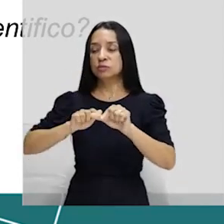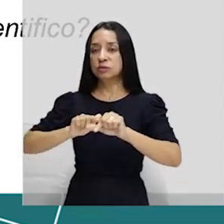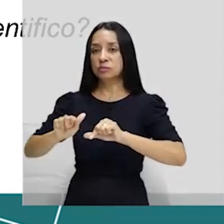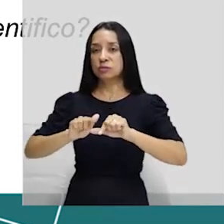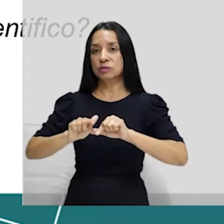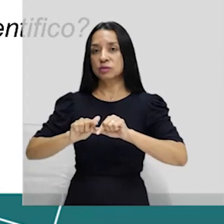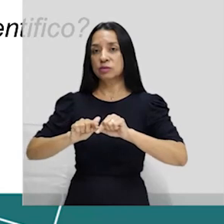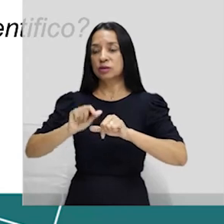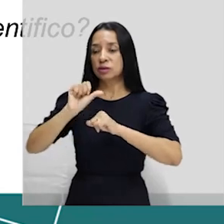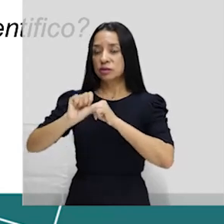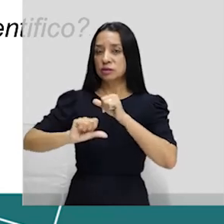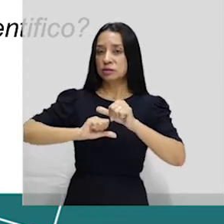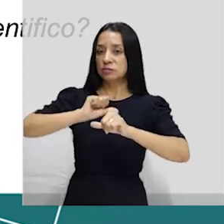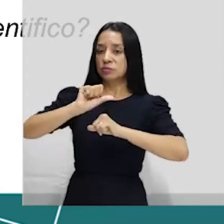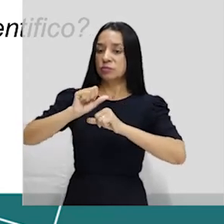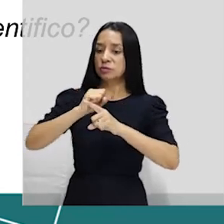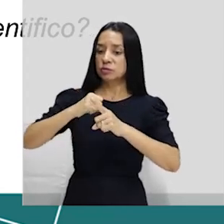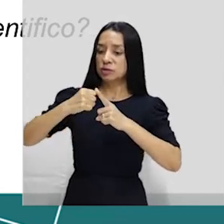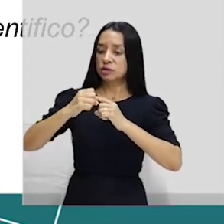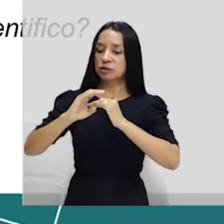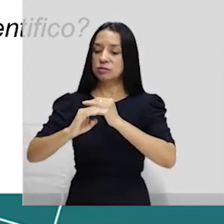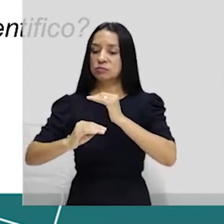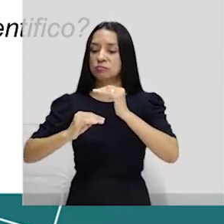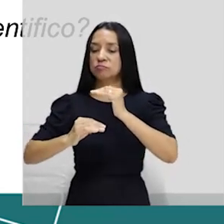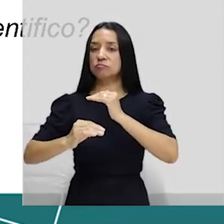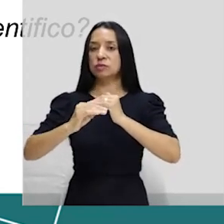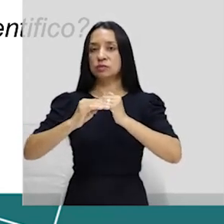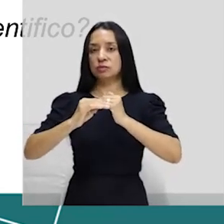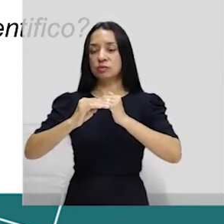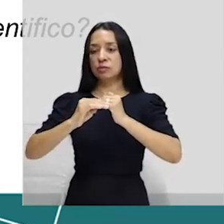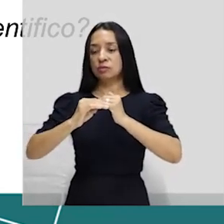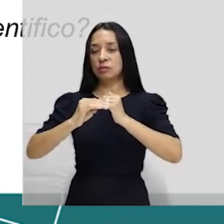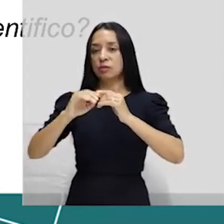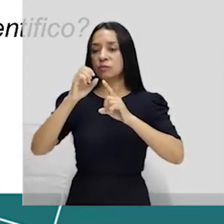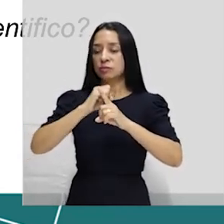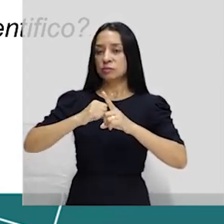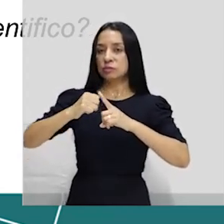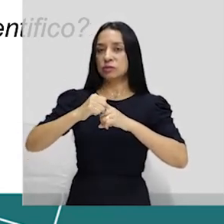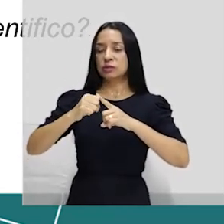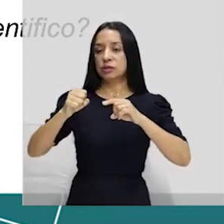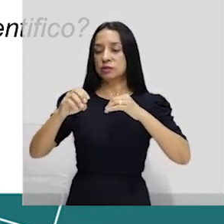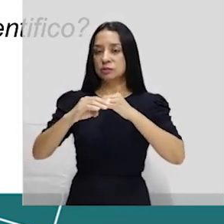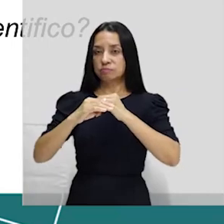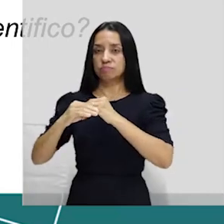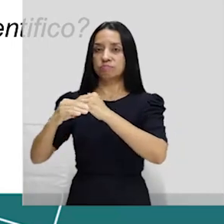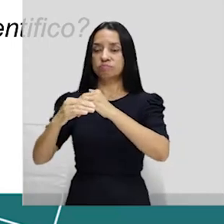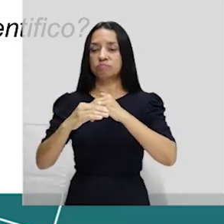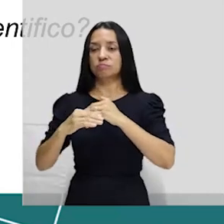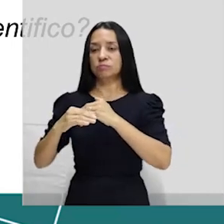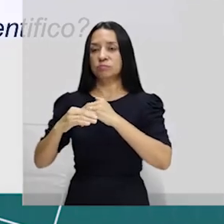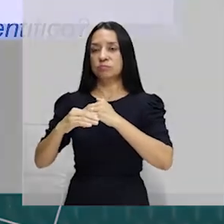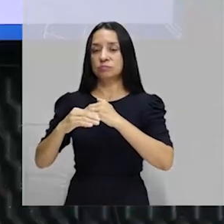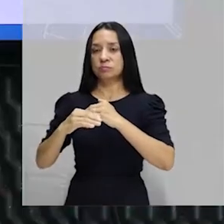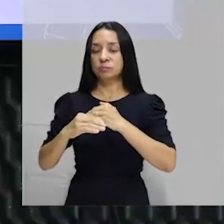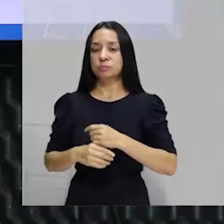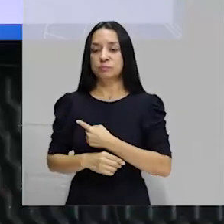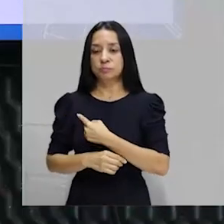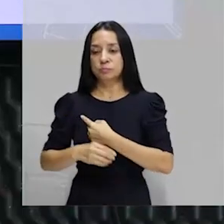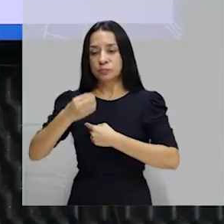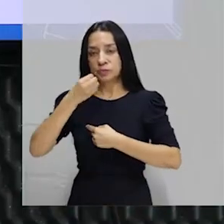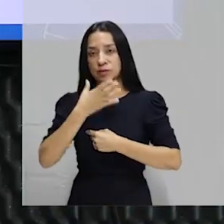tem a classe rica, que foi denominada de burgueses, e do outro lado tu tem, né, os chamados trabalhadores, que vão ser denominados de